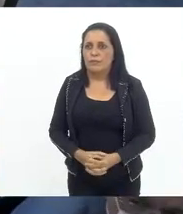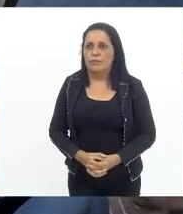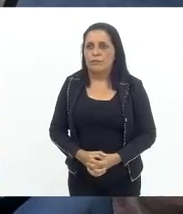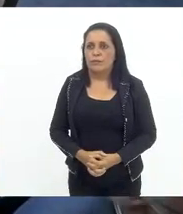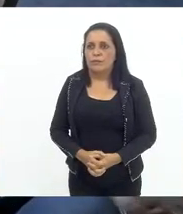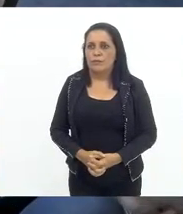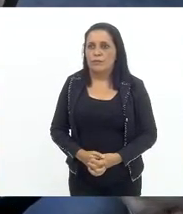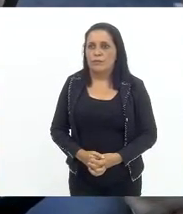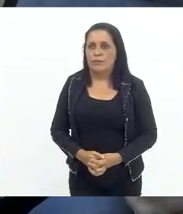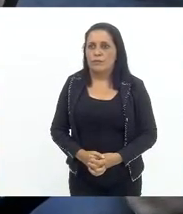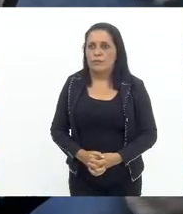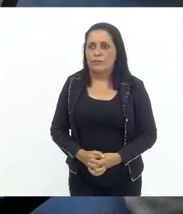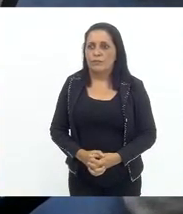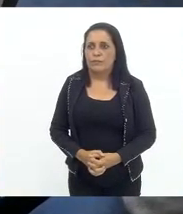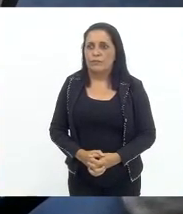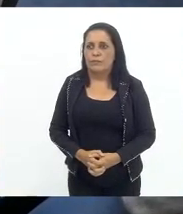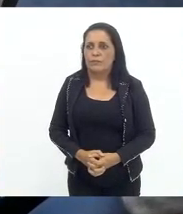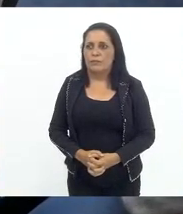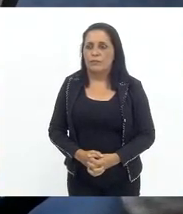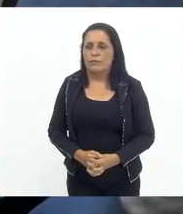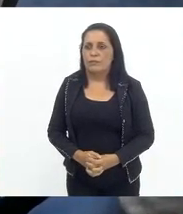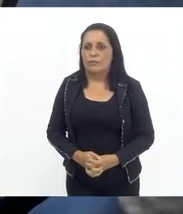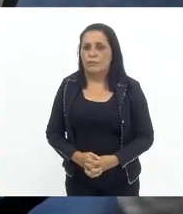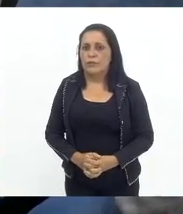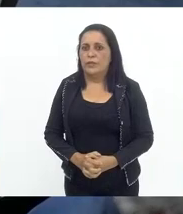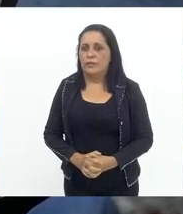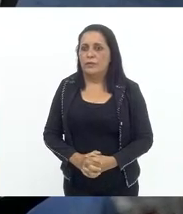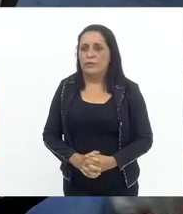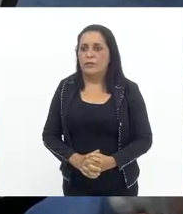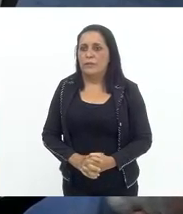Deputada Célia Jordão, por favor.